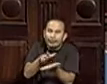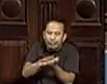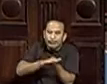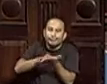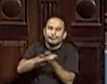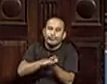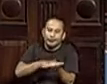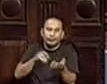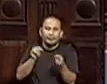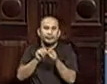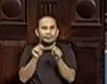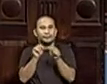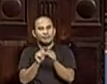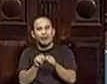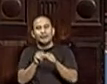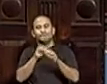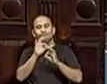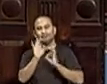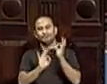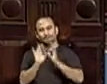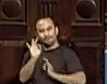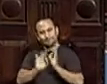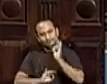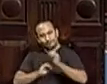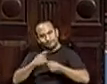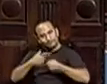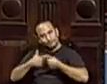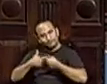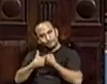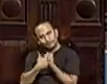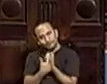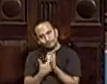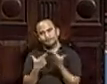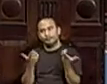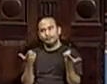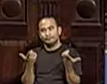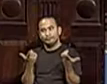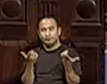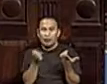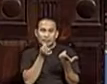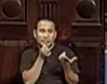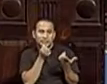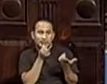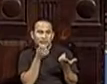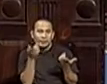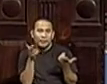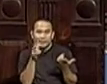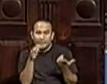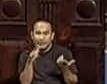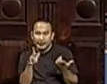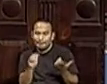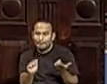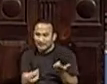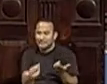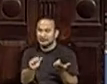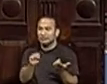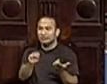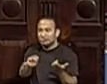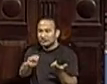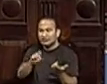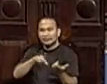faz pela questão da saúde desses municípios. Lá em Macuco, por exemplo, com verbas do Somando Forças,